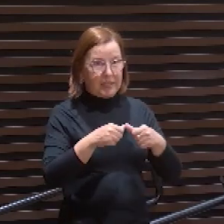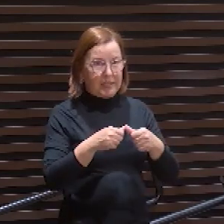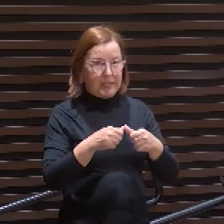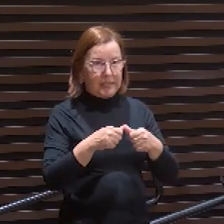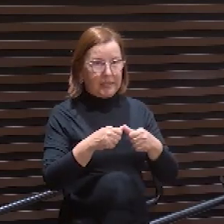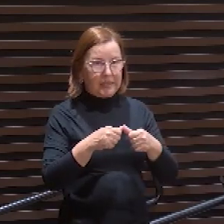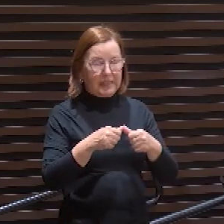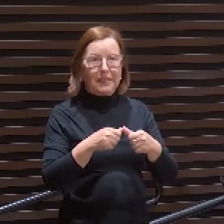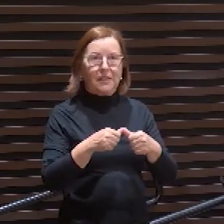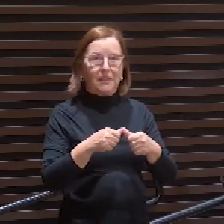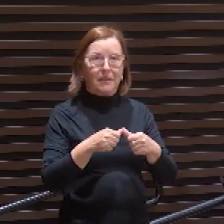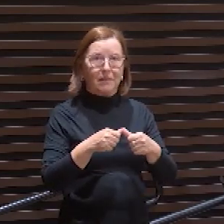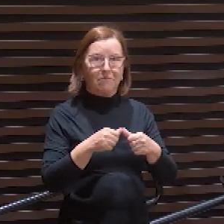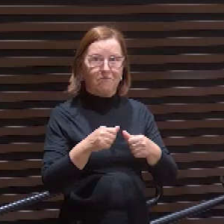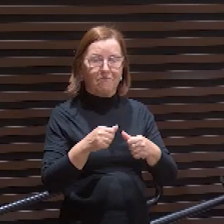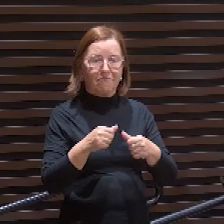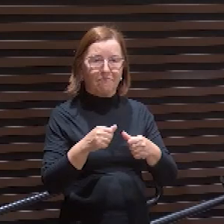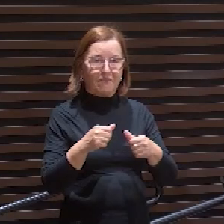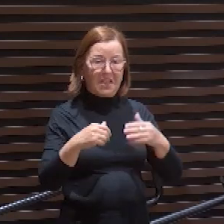Ele não deu o resto.